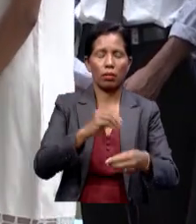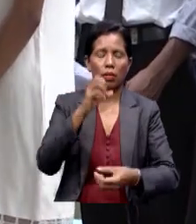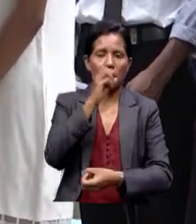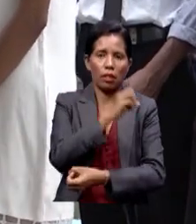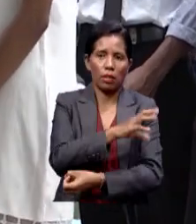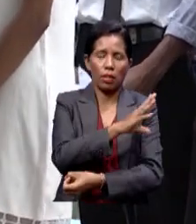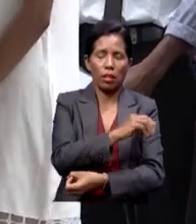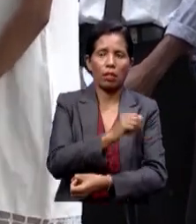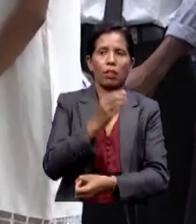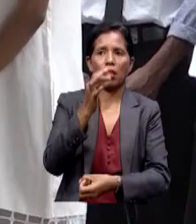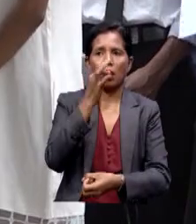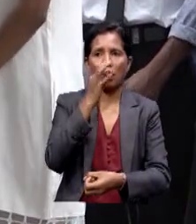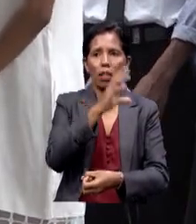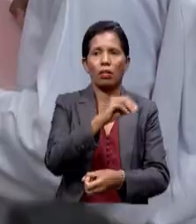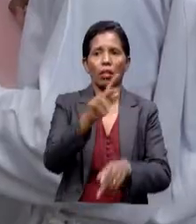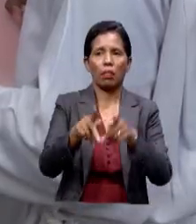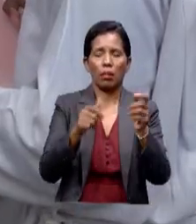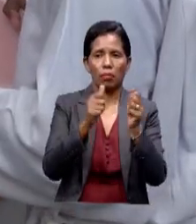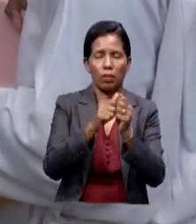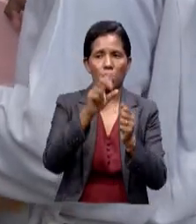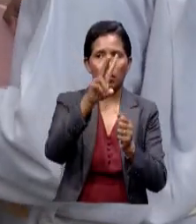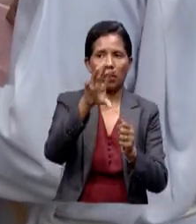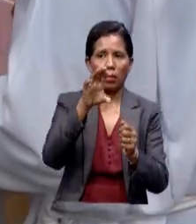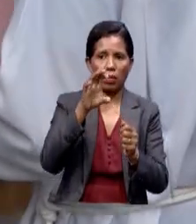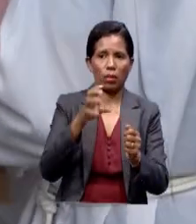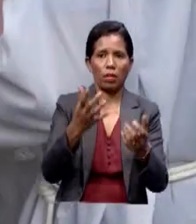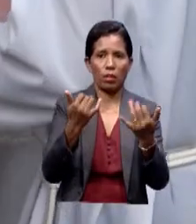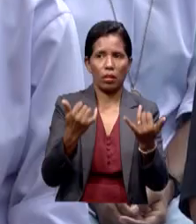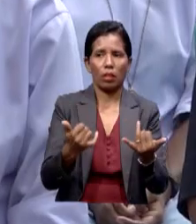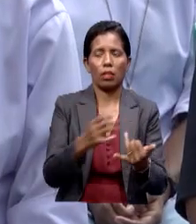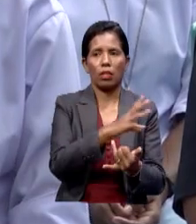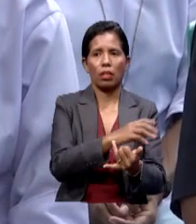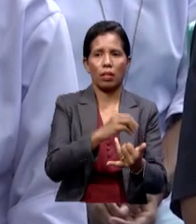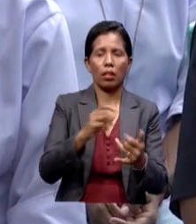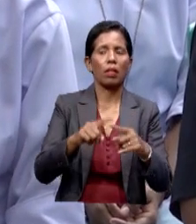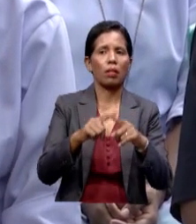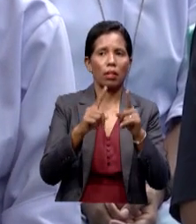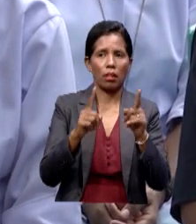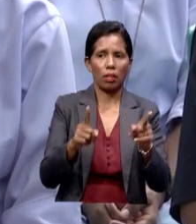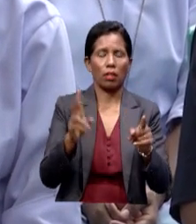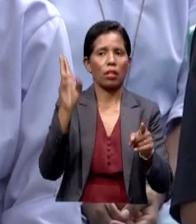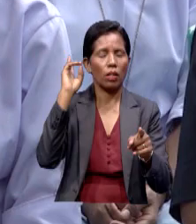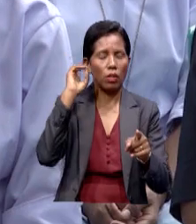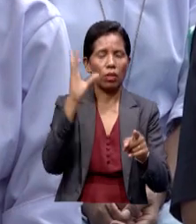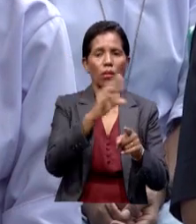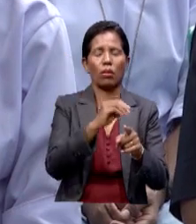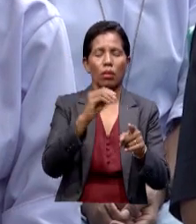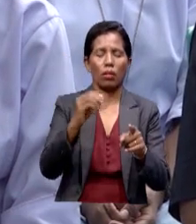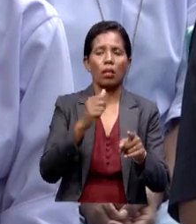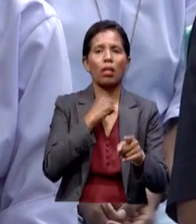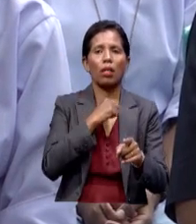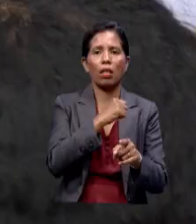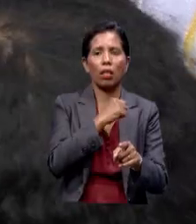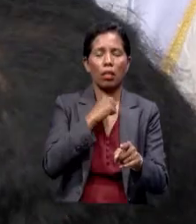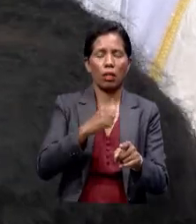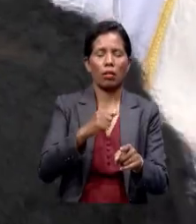comunhão, basaranicira quase atrua. Ne betir ona doutrina durante ne, mai beha fain rona paroco paróquia Nossa Senhora